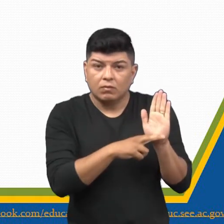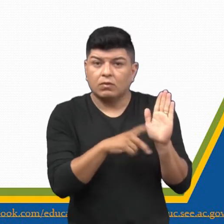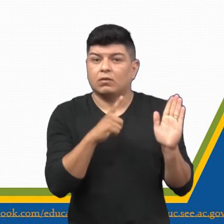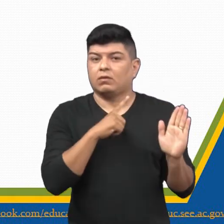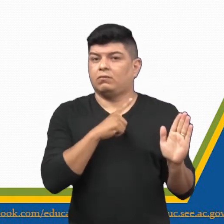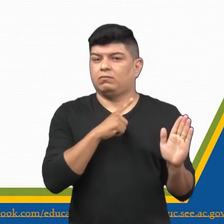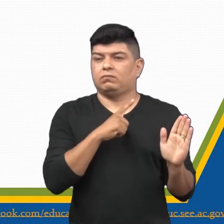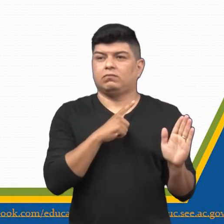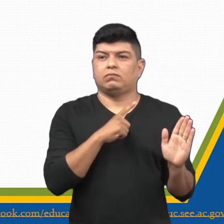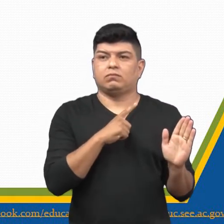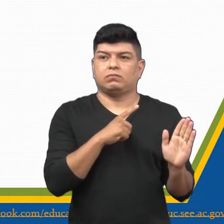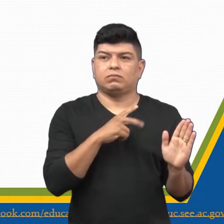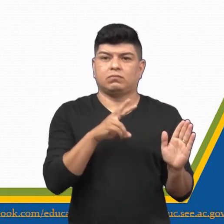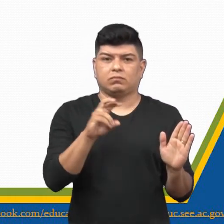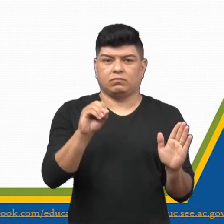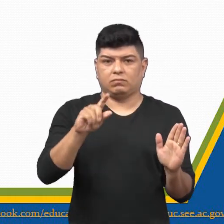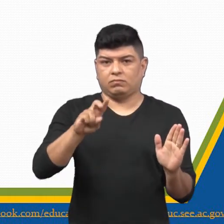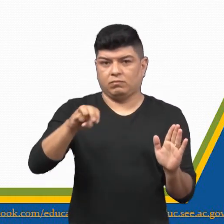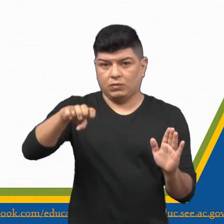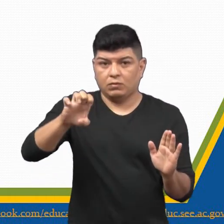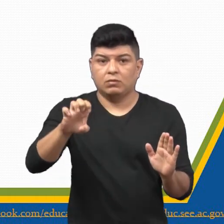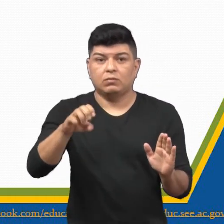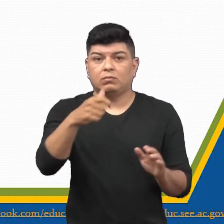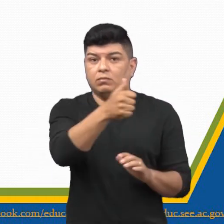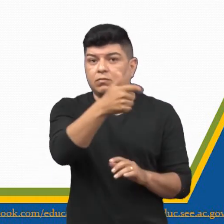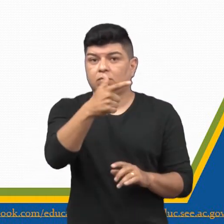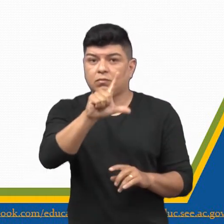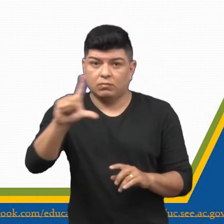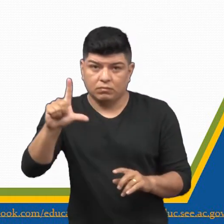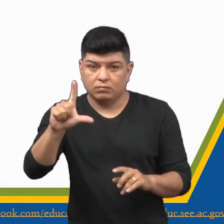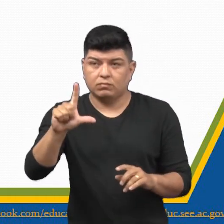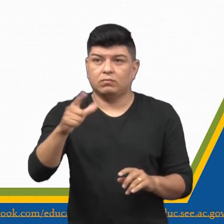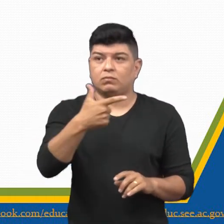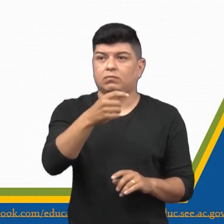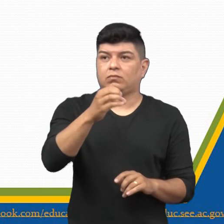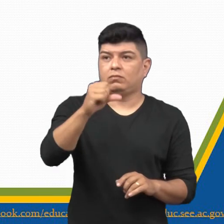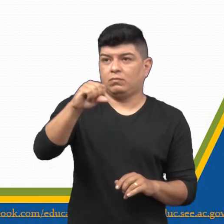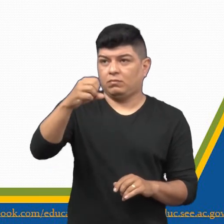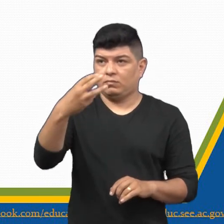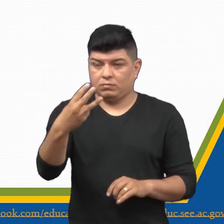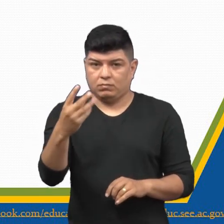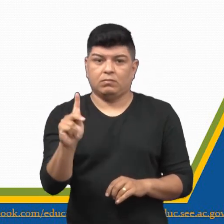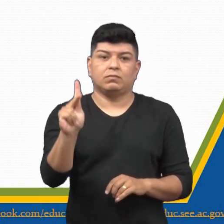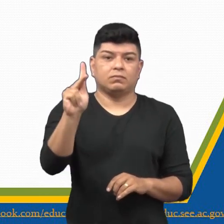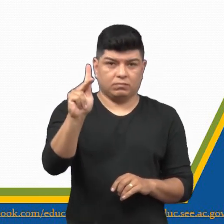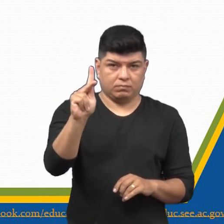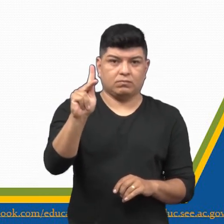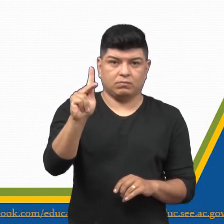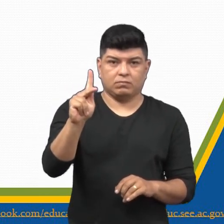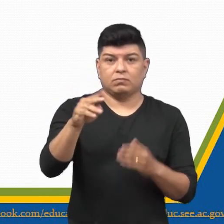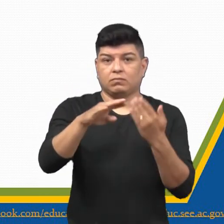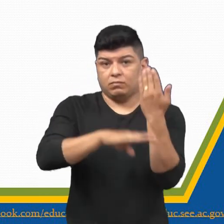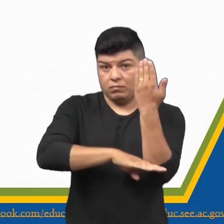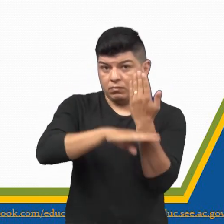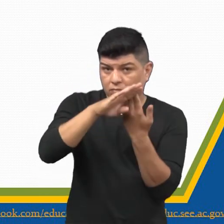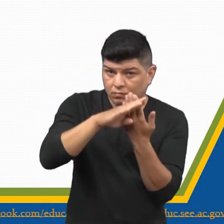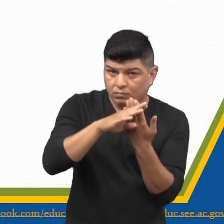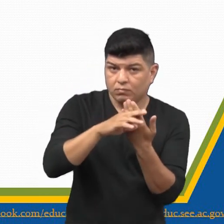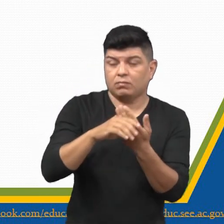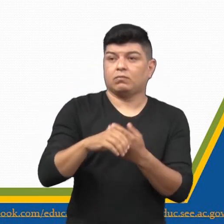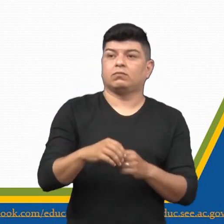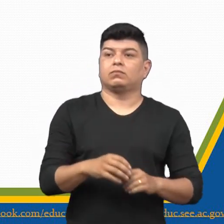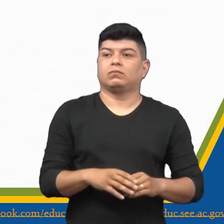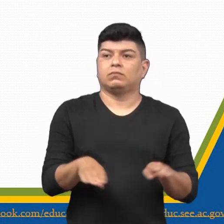tenho volume 1, 12 litros, temperatura 1, 293 Kelvin. Temperatura 2, 302